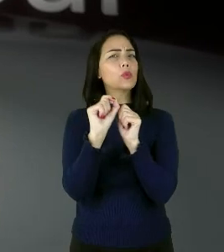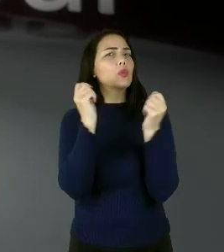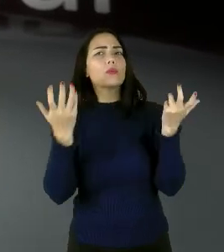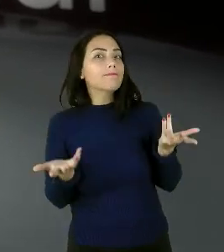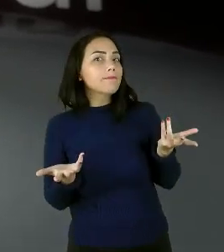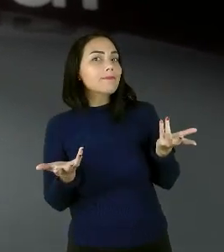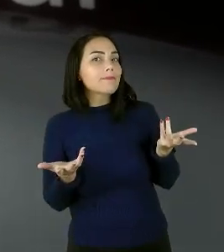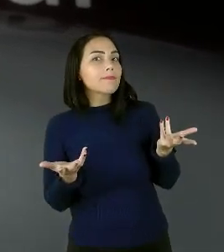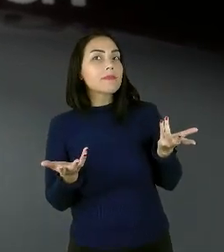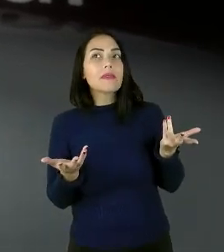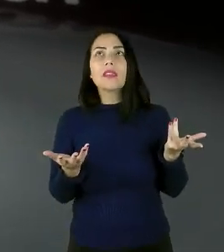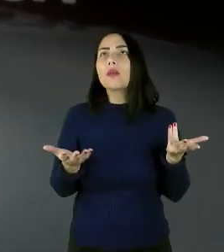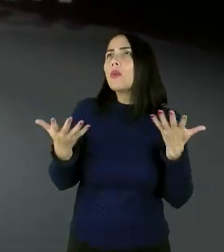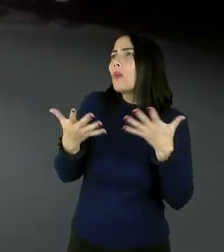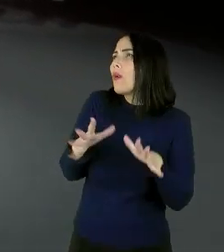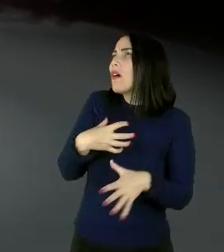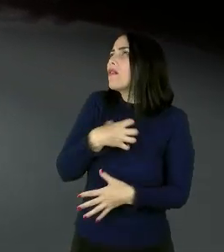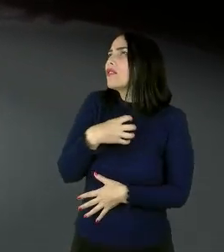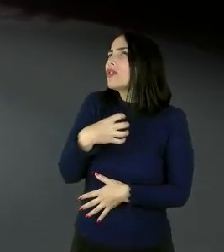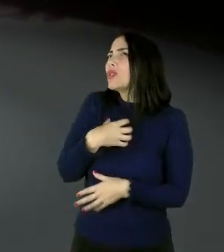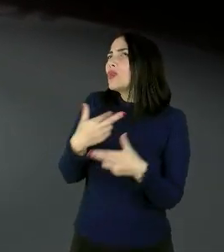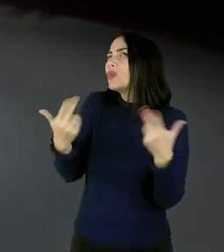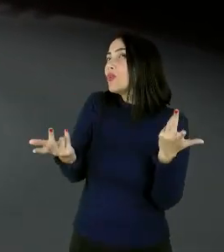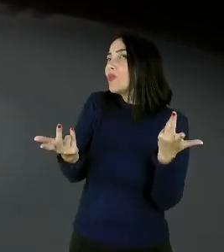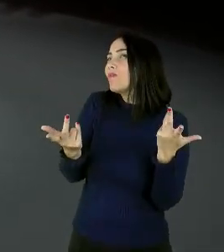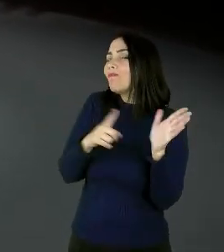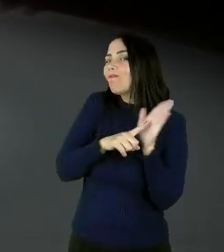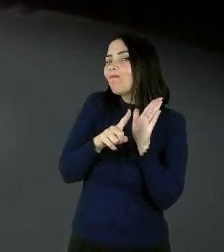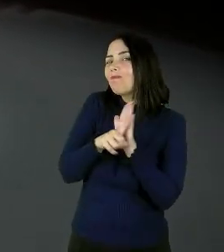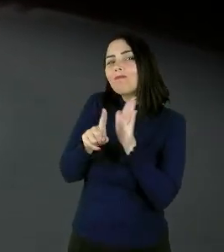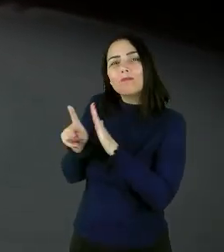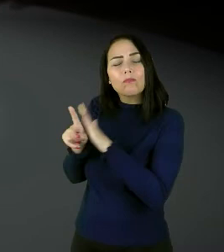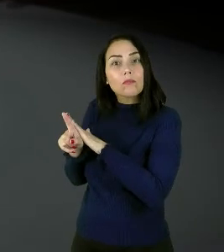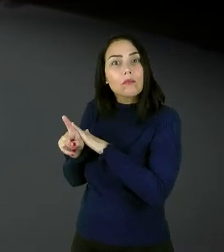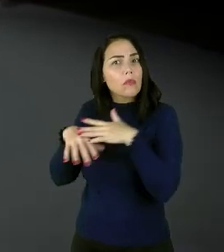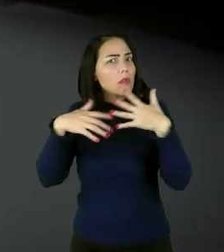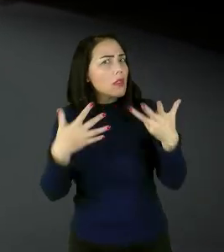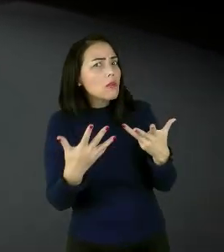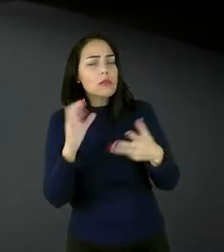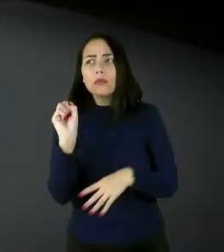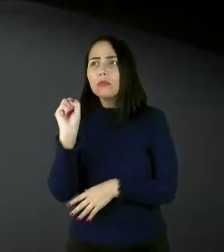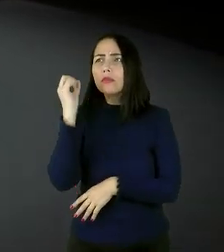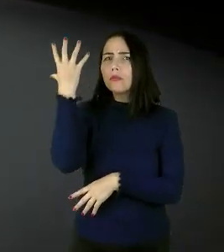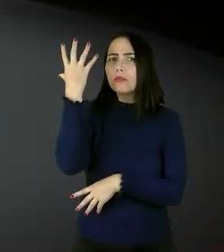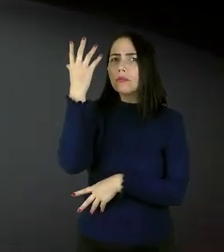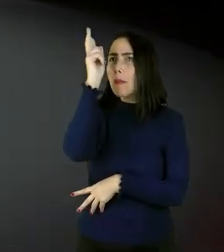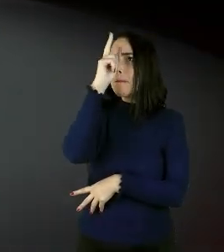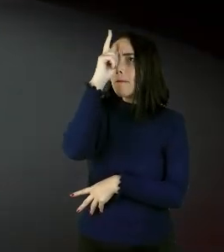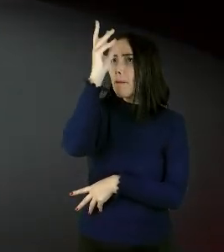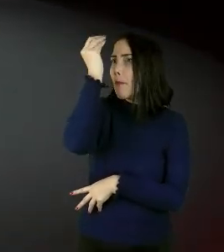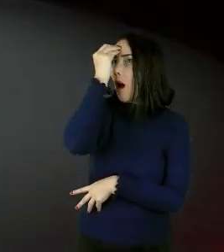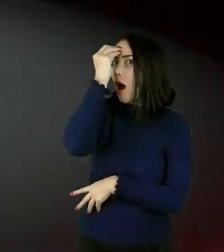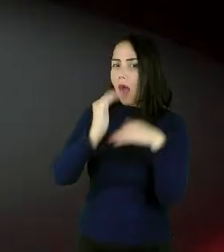material em qual o sentido de tudo isto se o resultado das memórias construídas